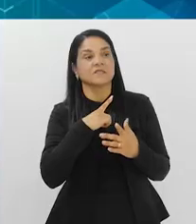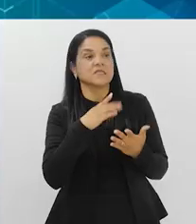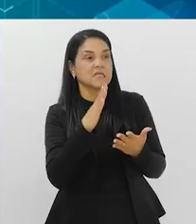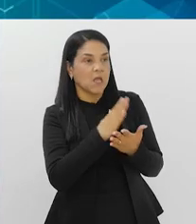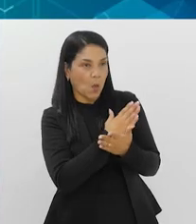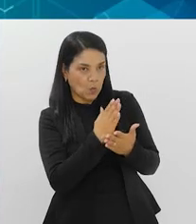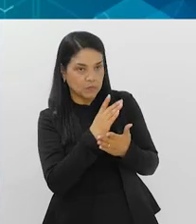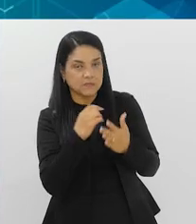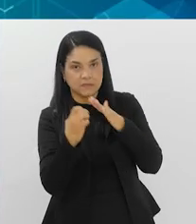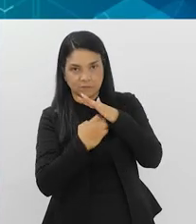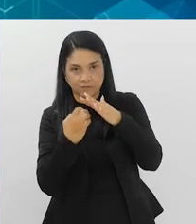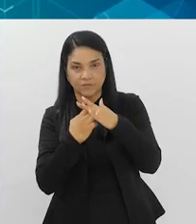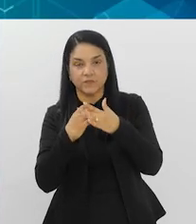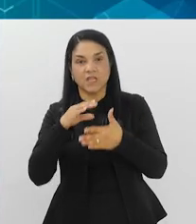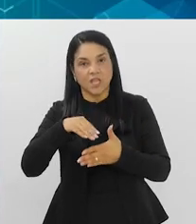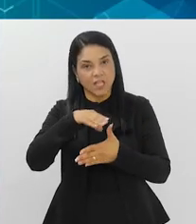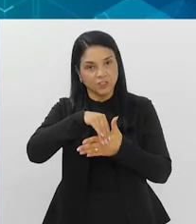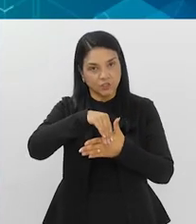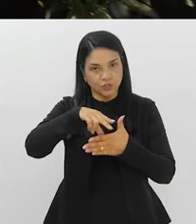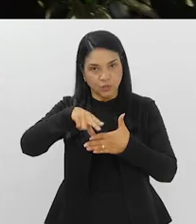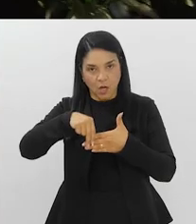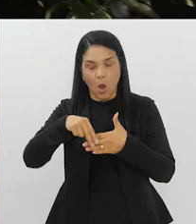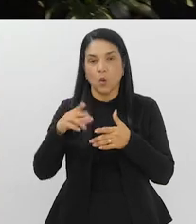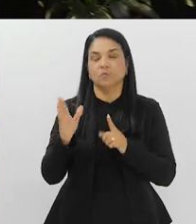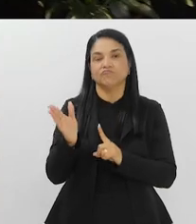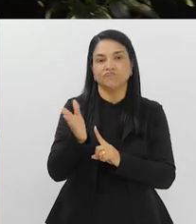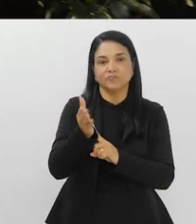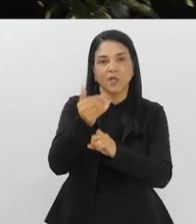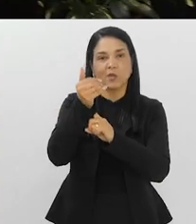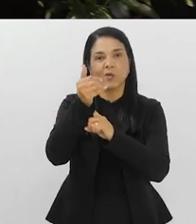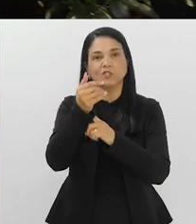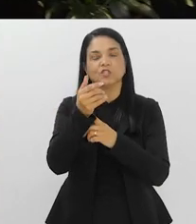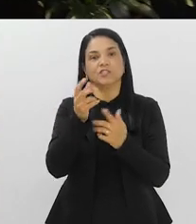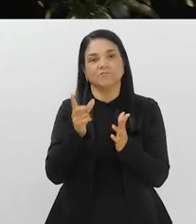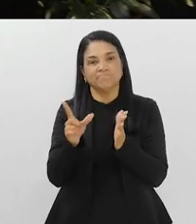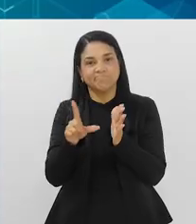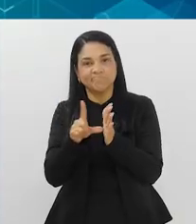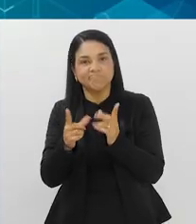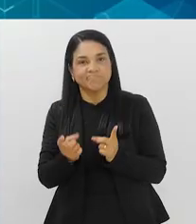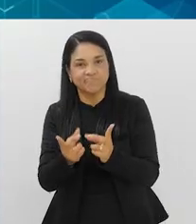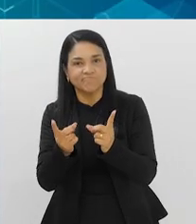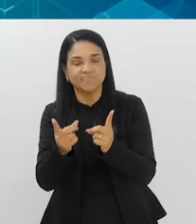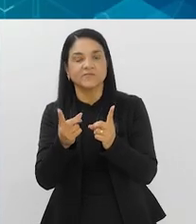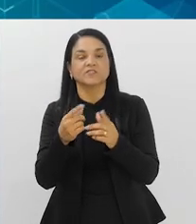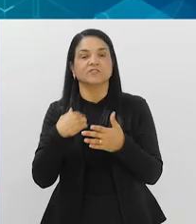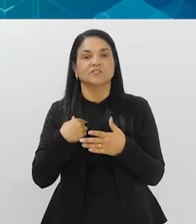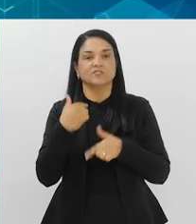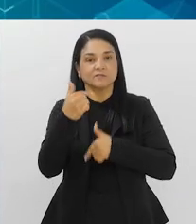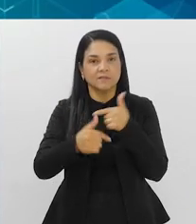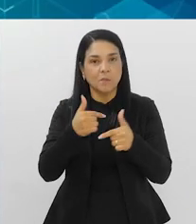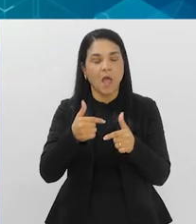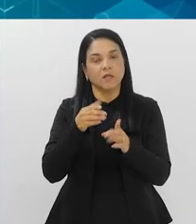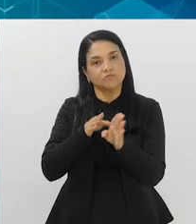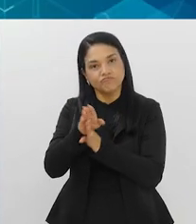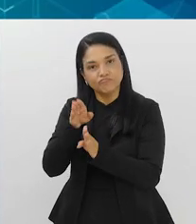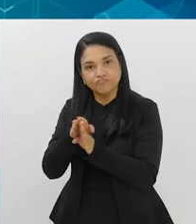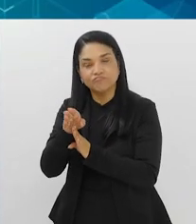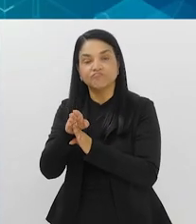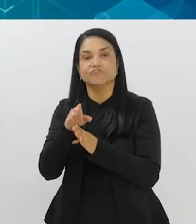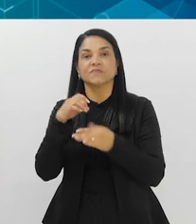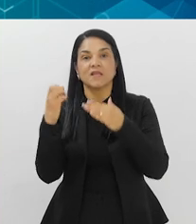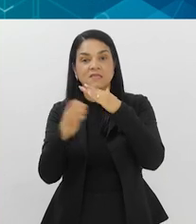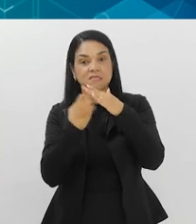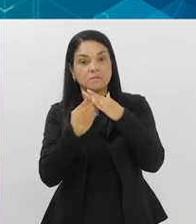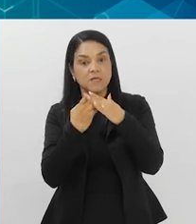algumas empresas de editorial, empresas de tecnologia, de comércio, de serviço, de consultoria, que aos poucos